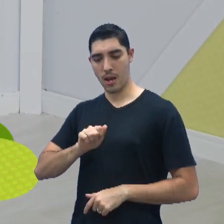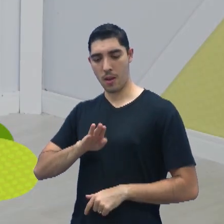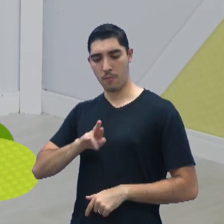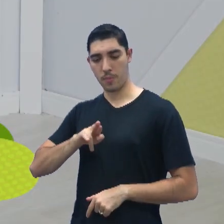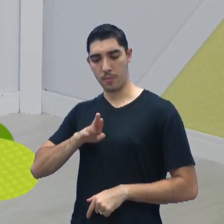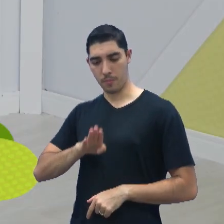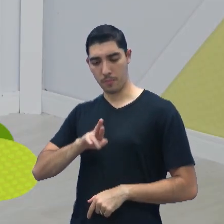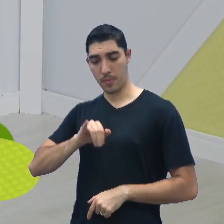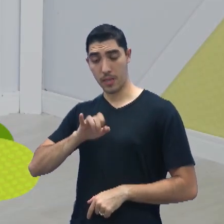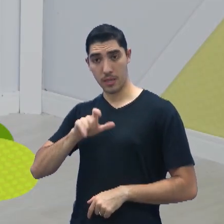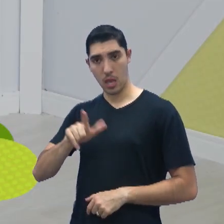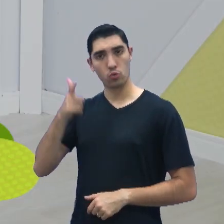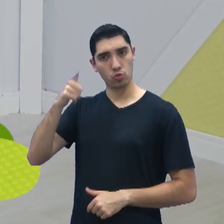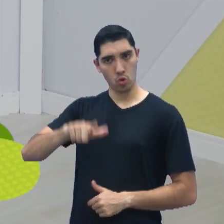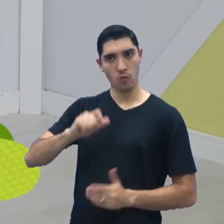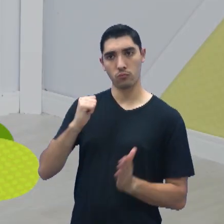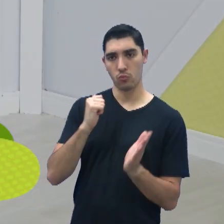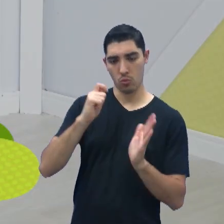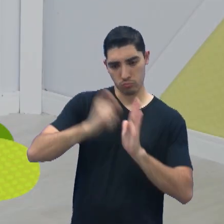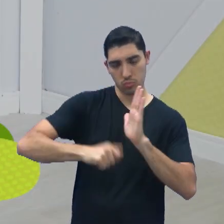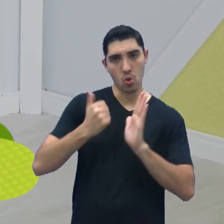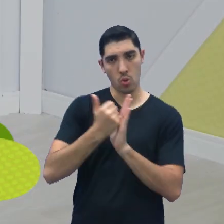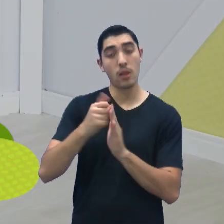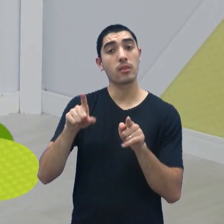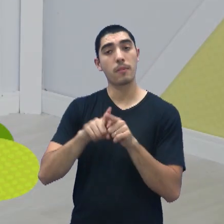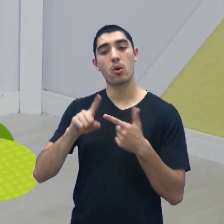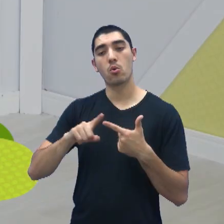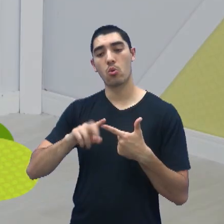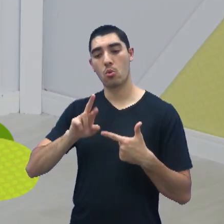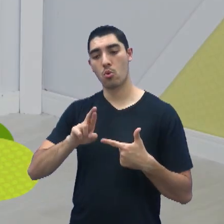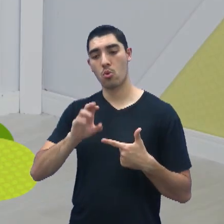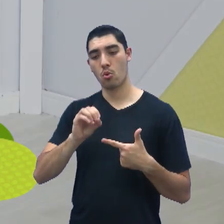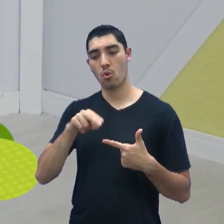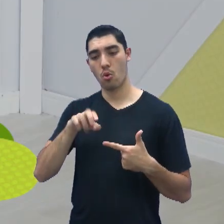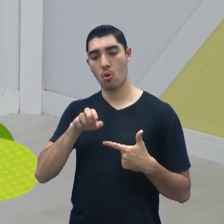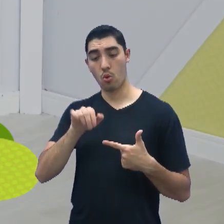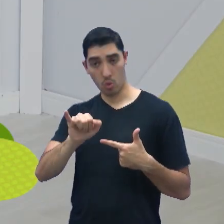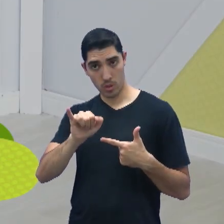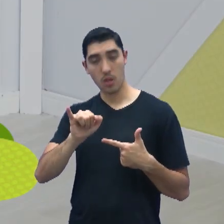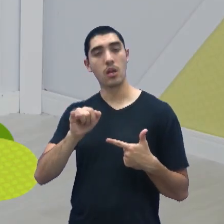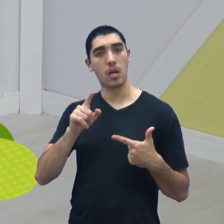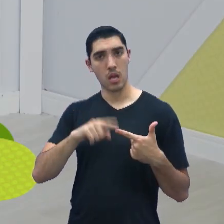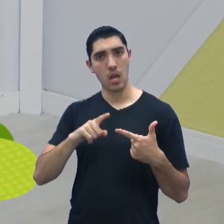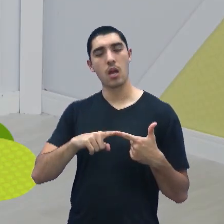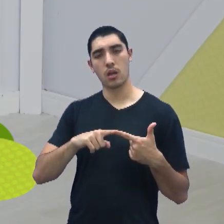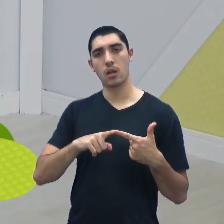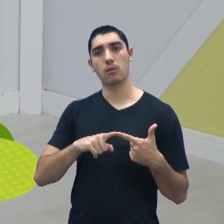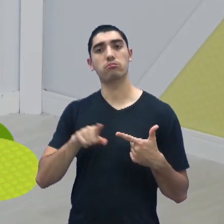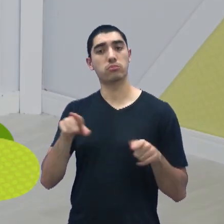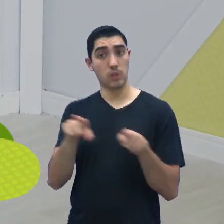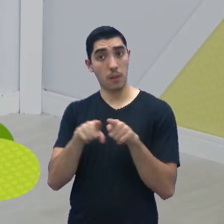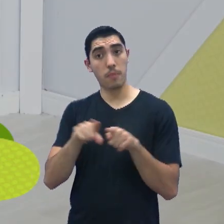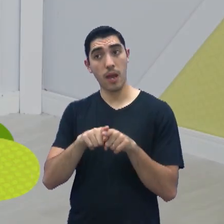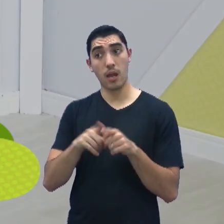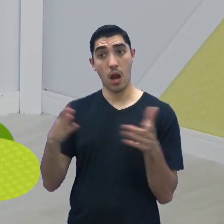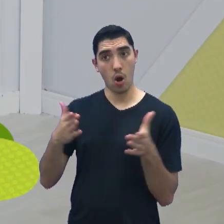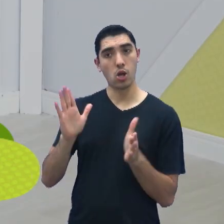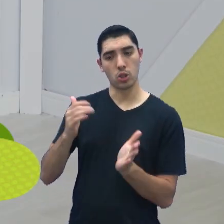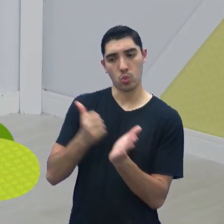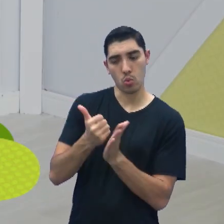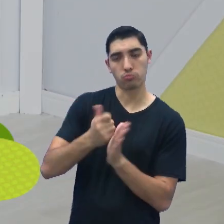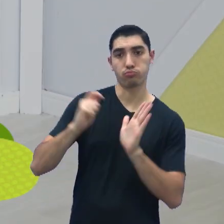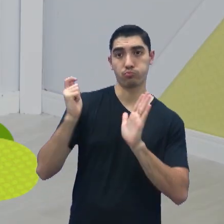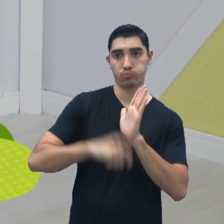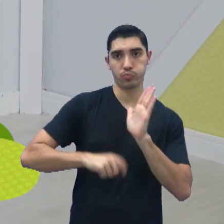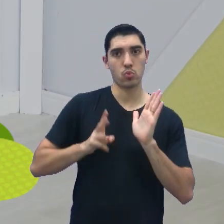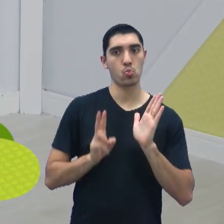renovou também a contratação do Rony. O Rony também, ala importante aí da equipe do São José, é um dos primeiros atletas deste atual elenco